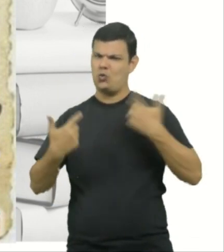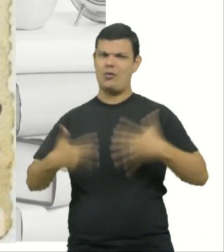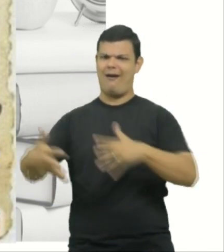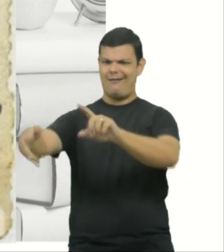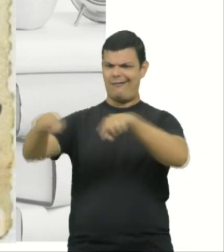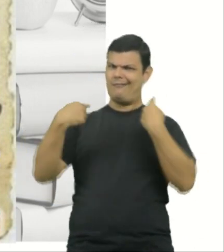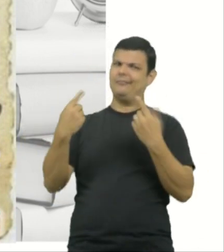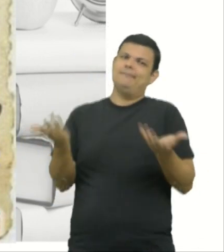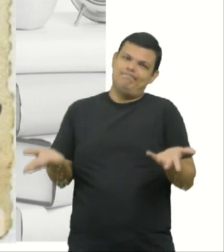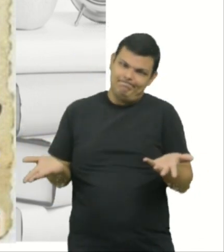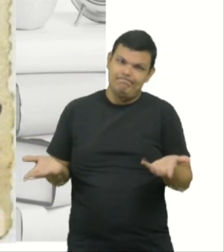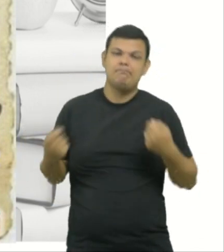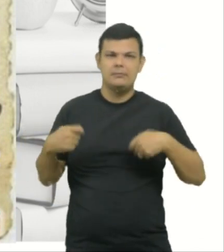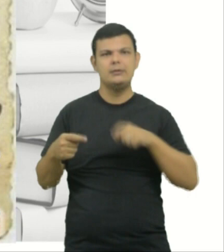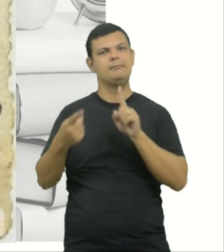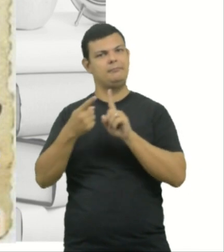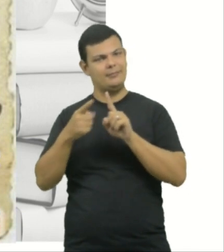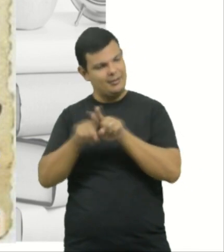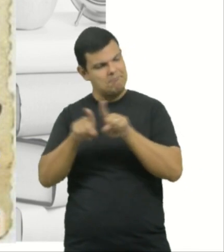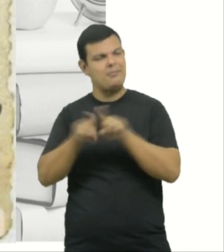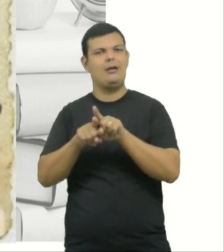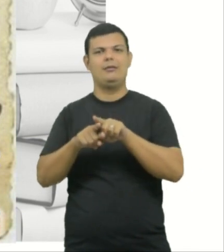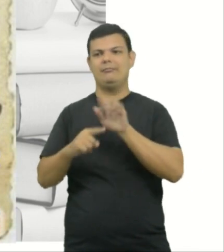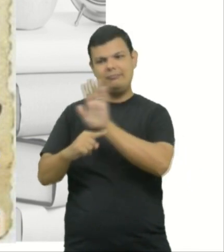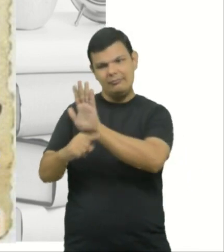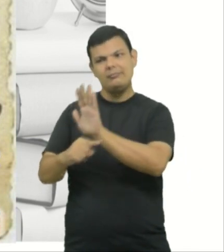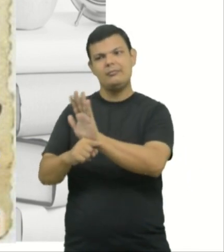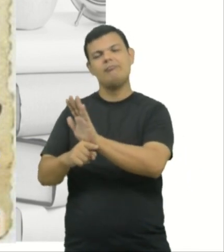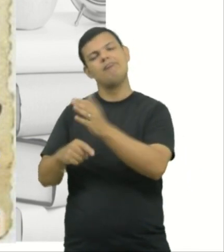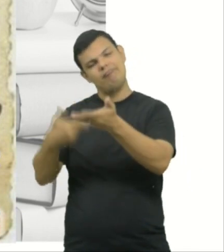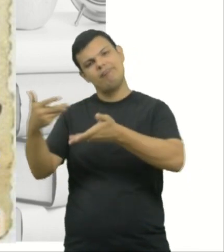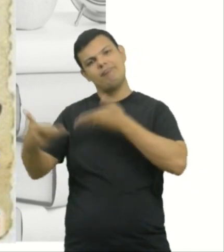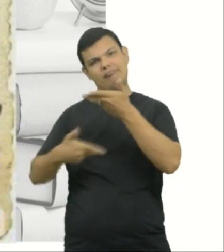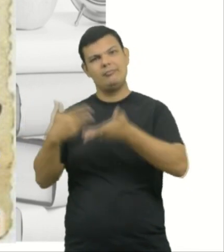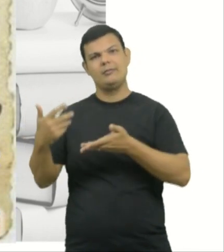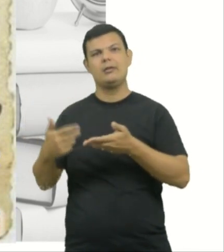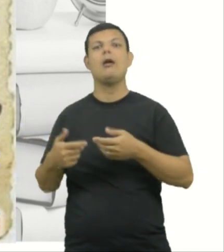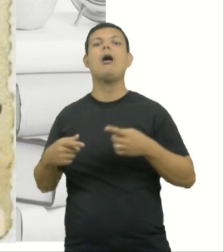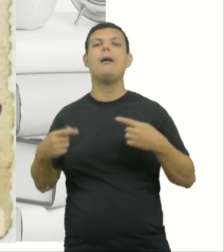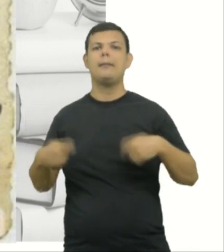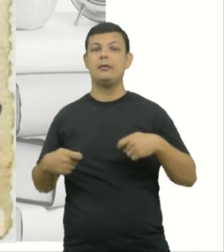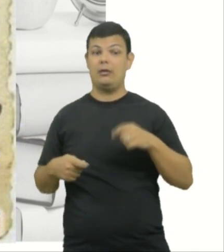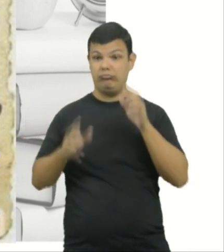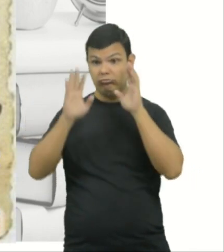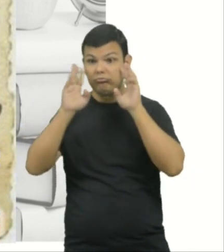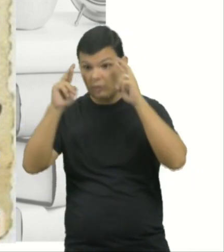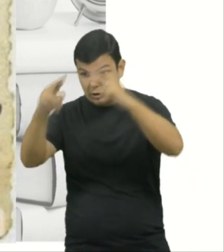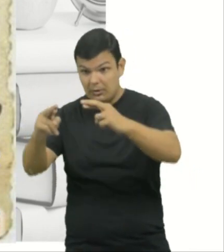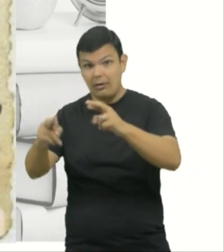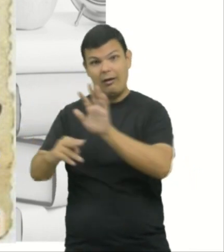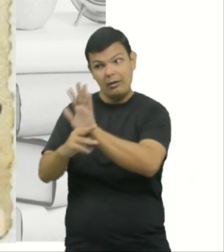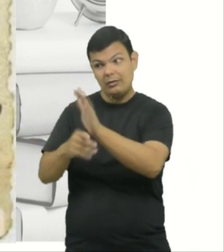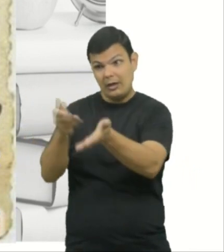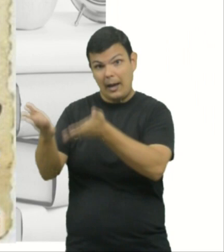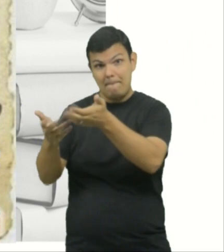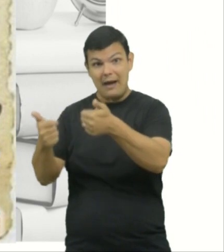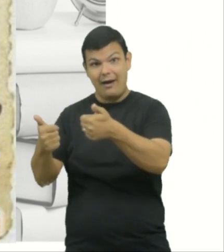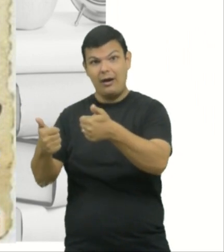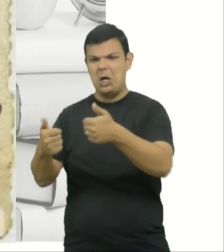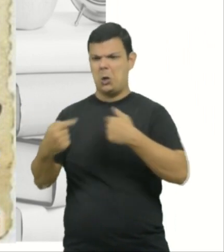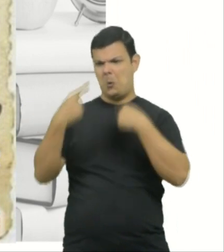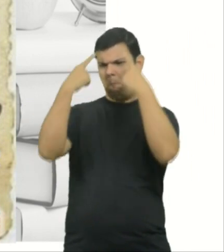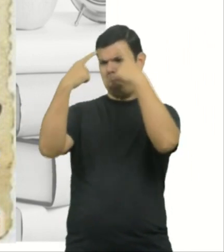Tudo bem? Então vai essa regrinha de ouro, hein? Sempre trate bem o seu colega para que você seja bem tratado. A gente não pode tratar a violência com